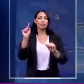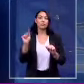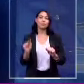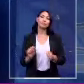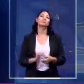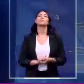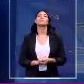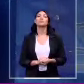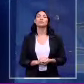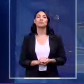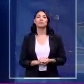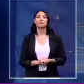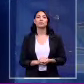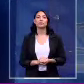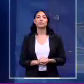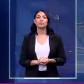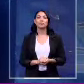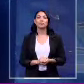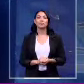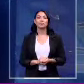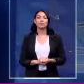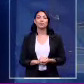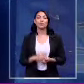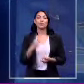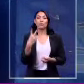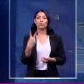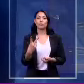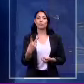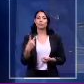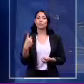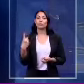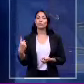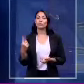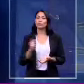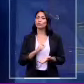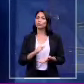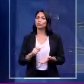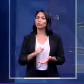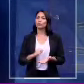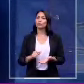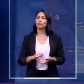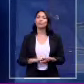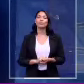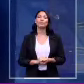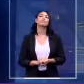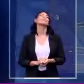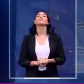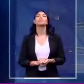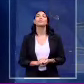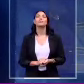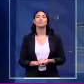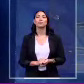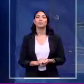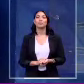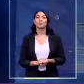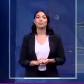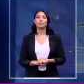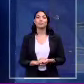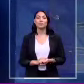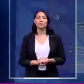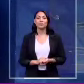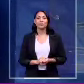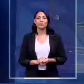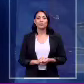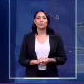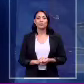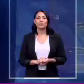da Caixa. Já temos mais um número. É bola 21. Vai anotando tudo. Falta pouco. Será que a sorte vai